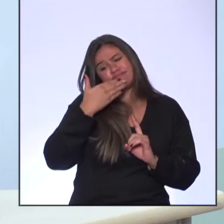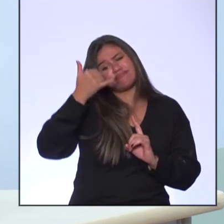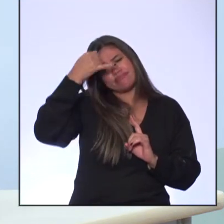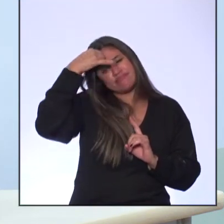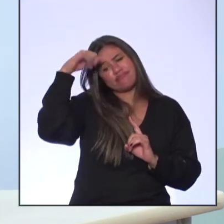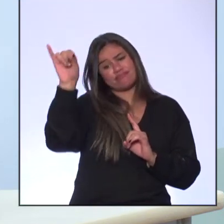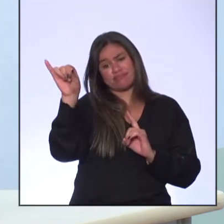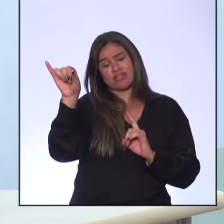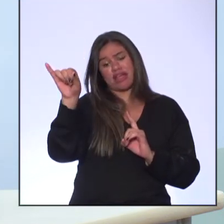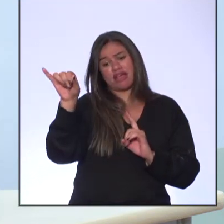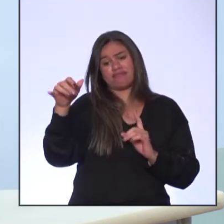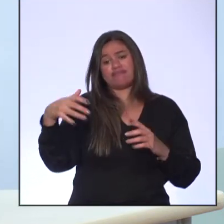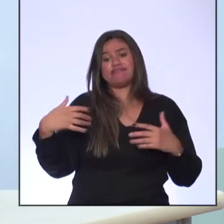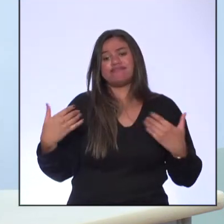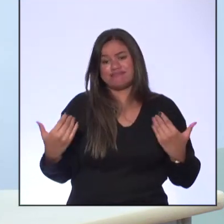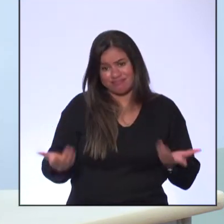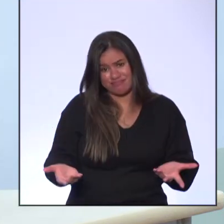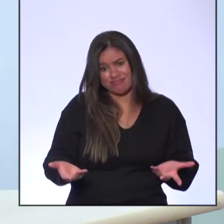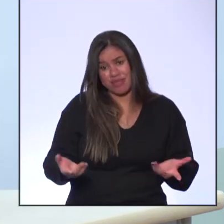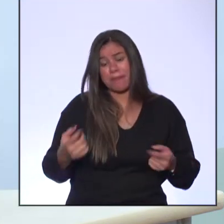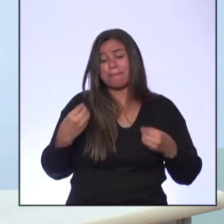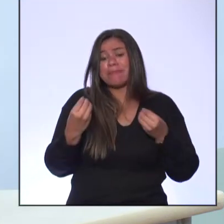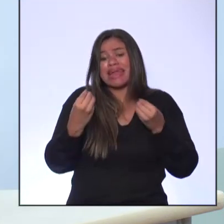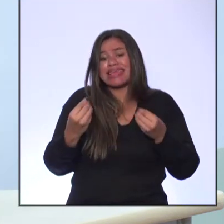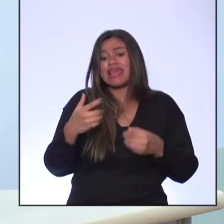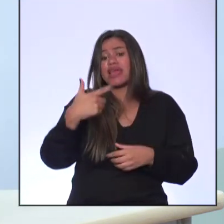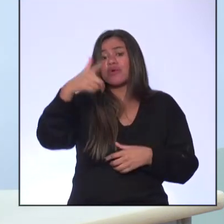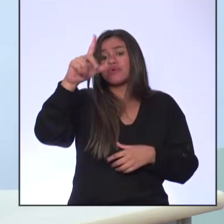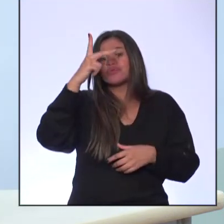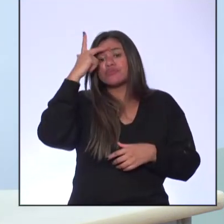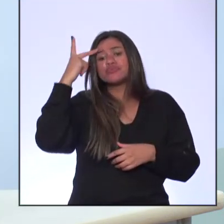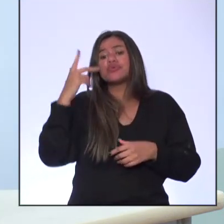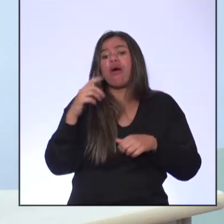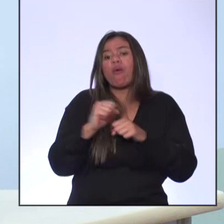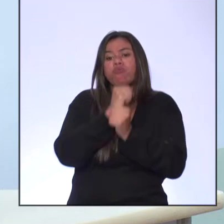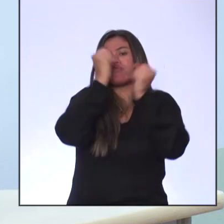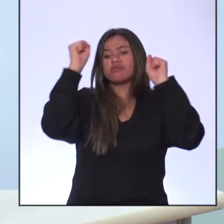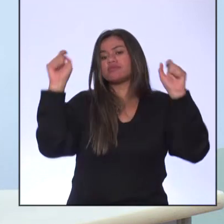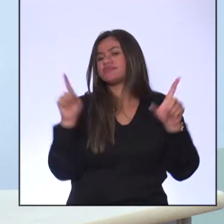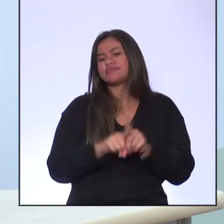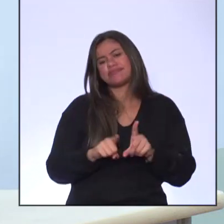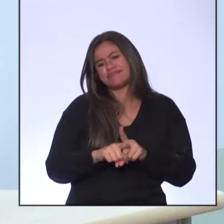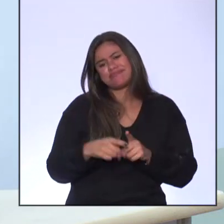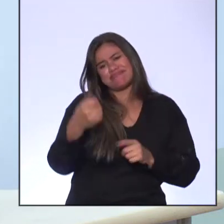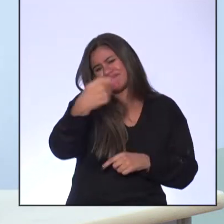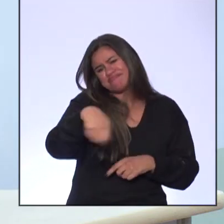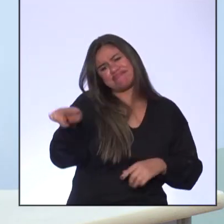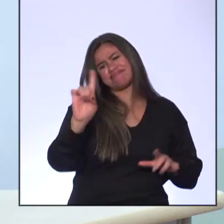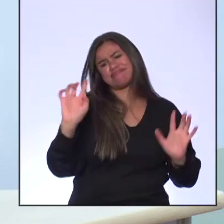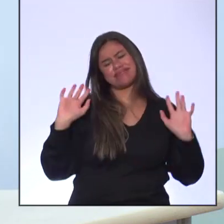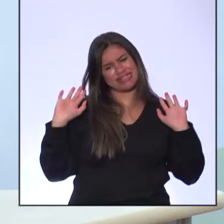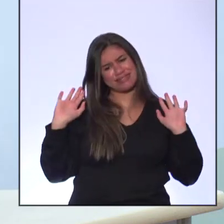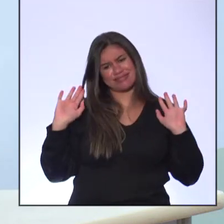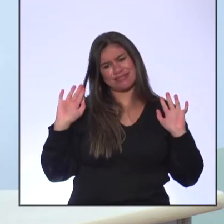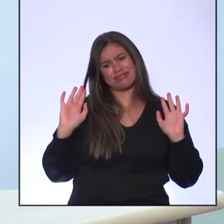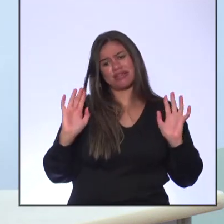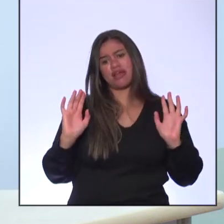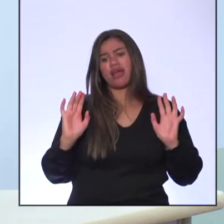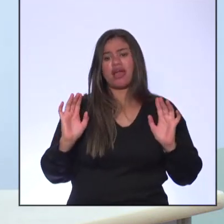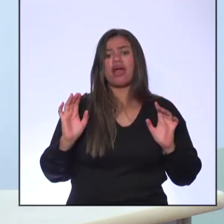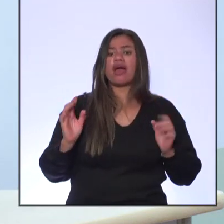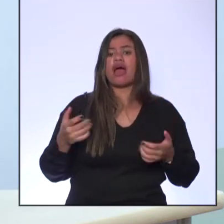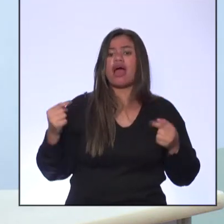Né? Por que inflamar ainda mais os ânimos? Né? Então, para a gente ter esse senso de esse bom